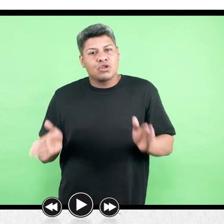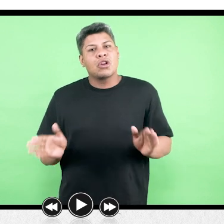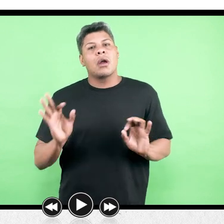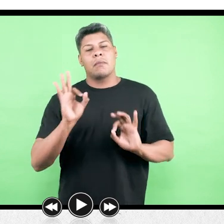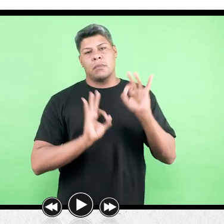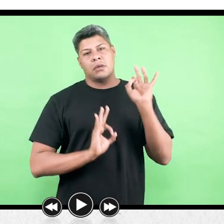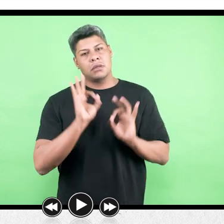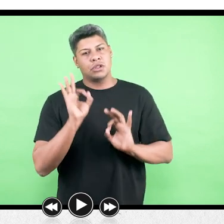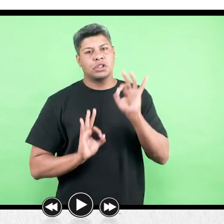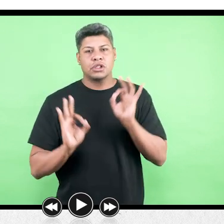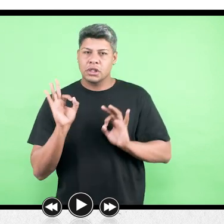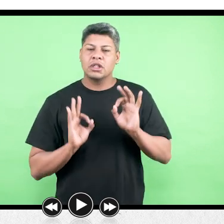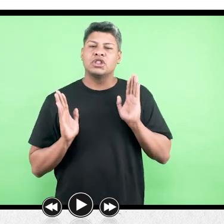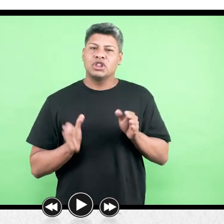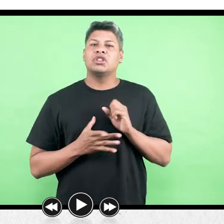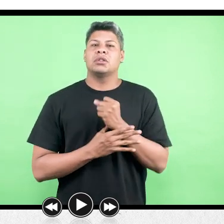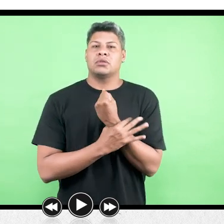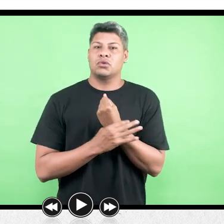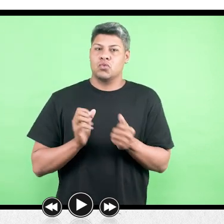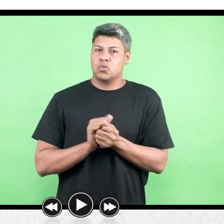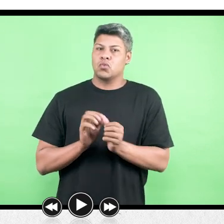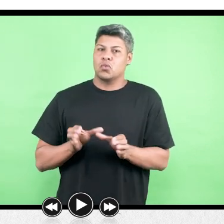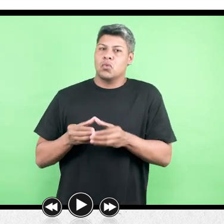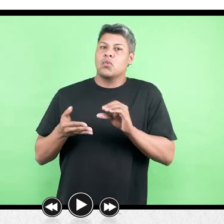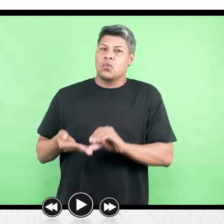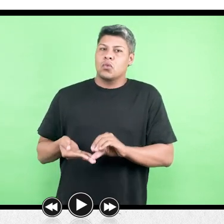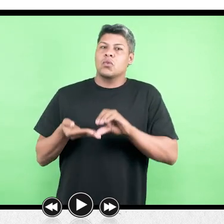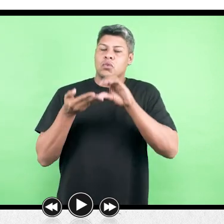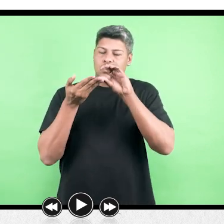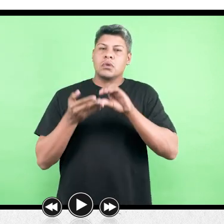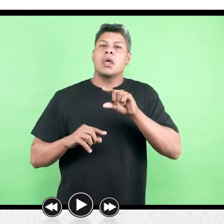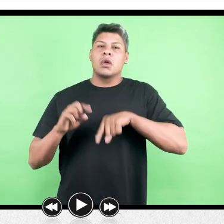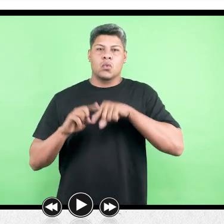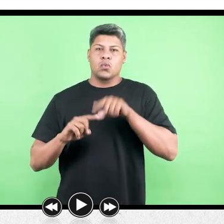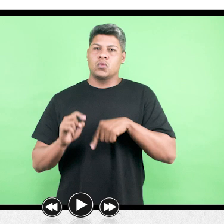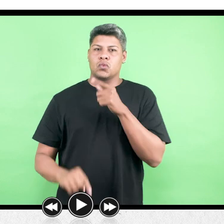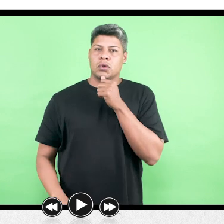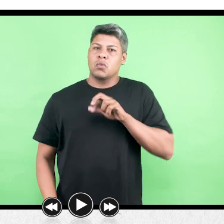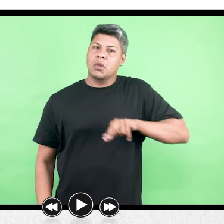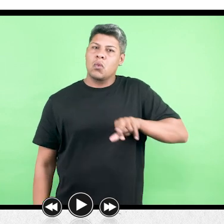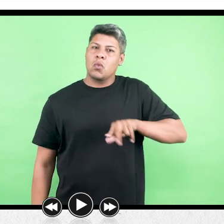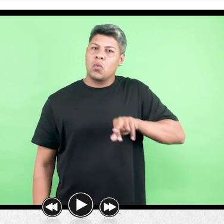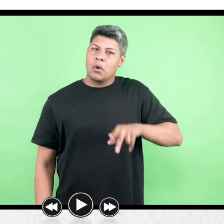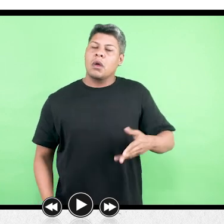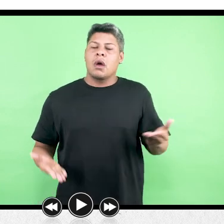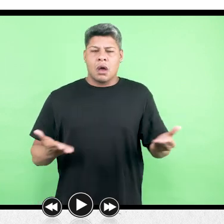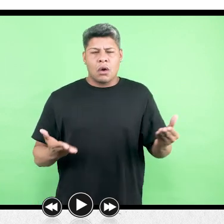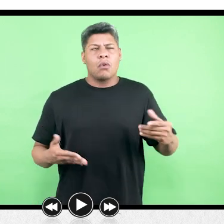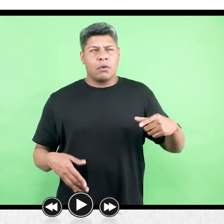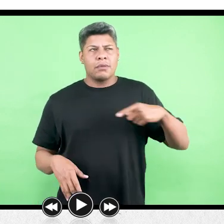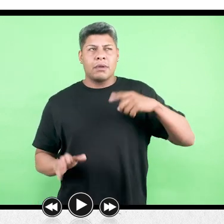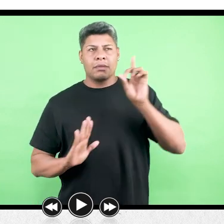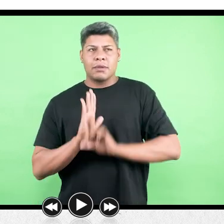e foram até consolidados pelo comitê e pelo conselho lá no plano de recursos hídricos. Não é assim. E agora eu vou implementar a cobrança. Não é